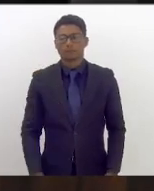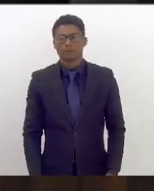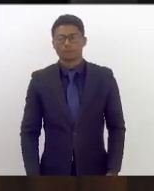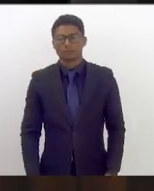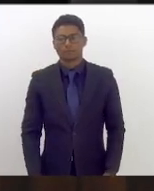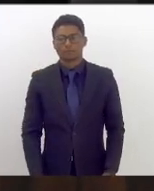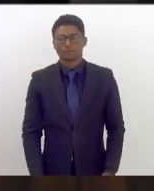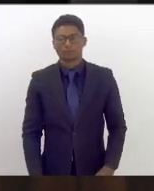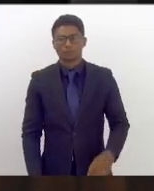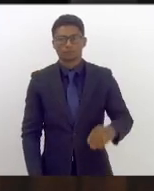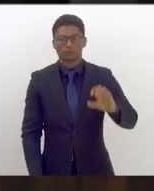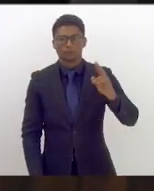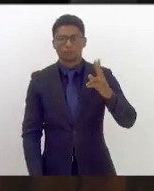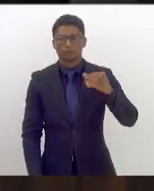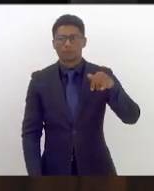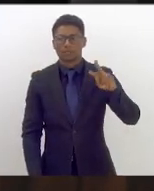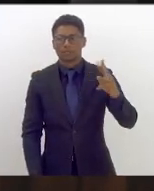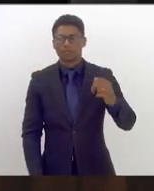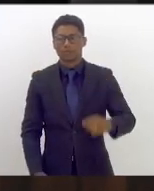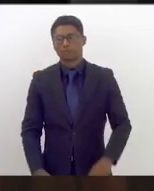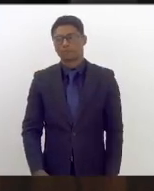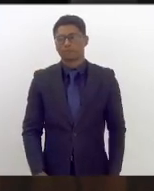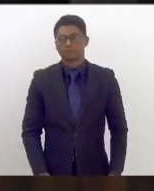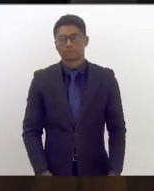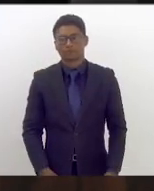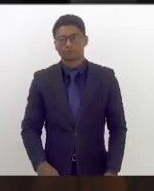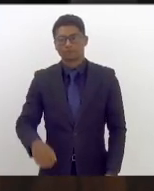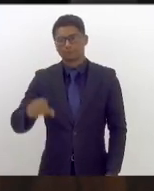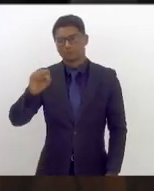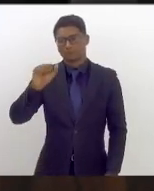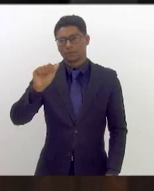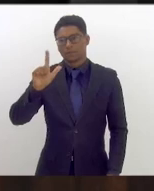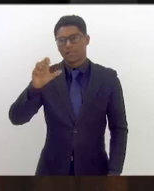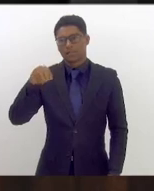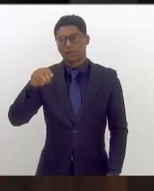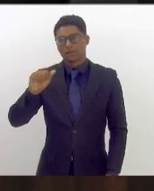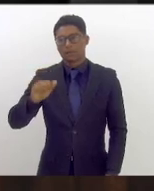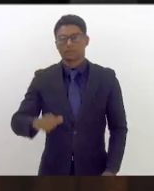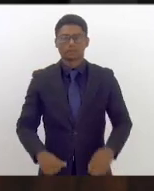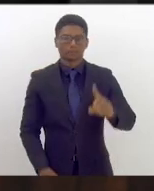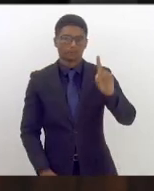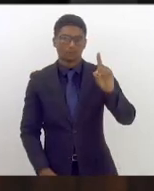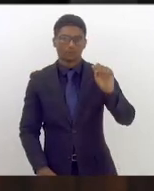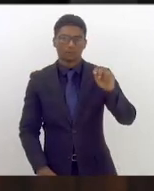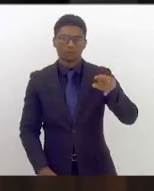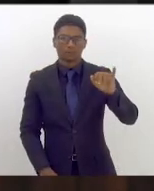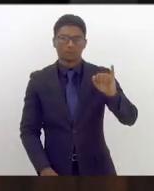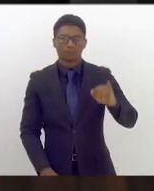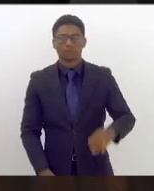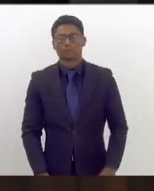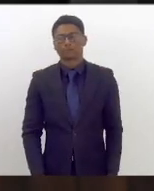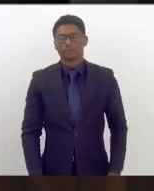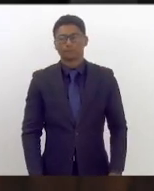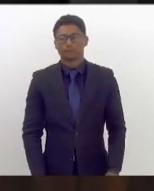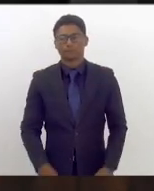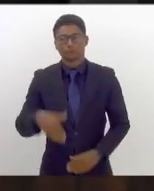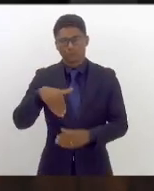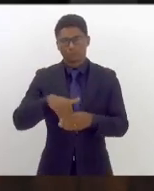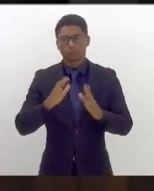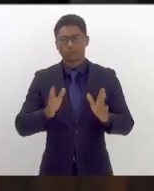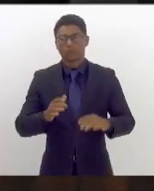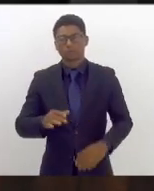vai votar Chiquinho da Mangueira Coronel Jairo Coronel Salema Dani Monteiro presente já voltou